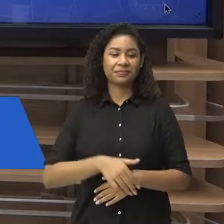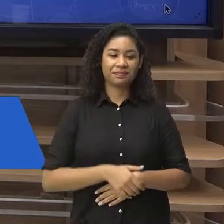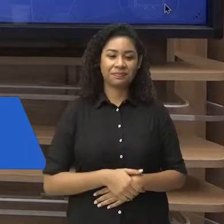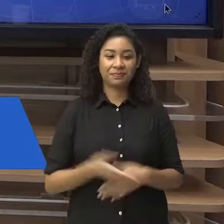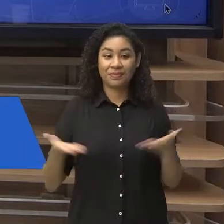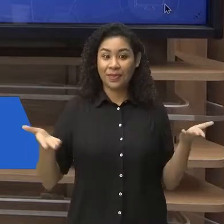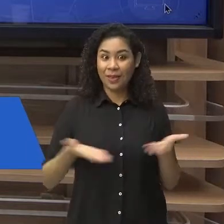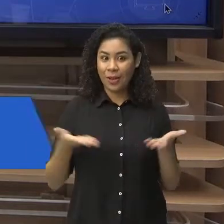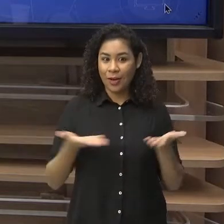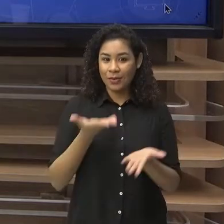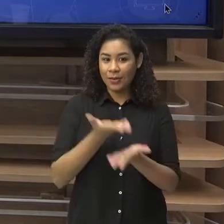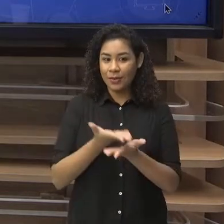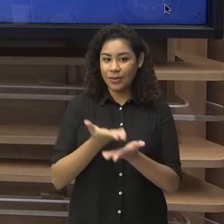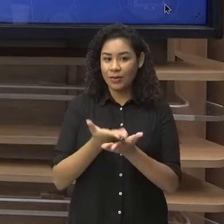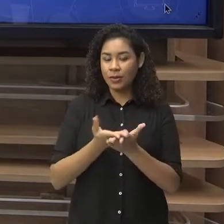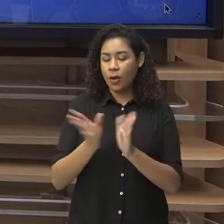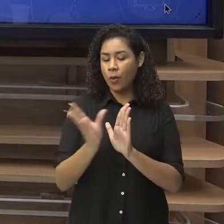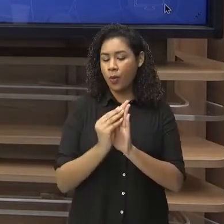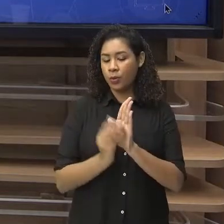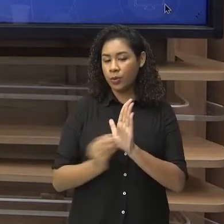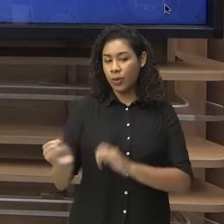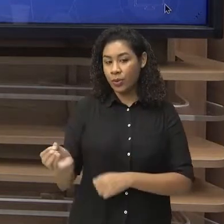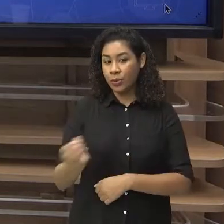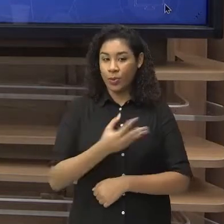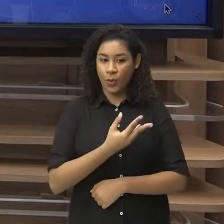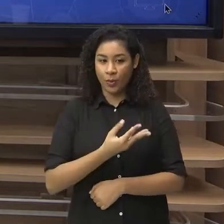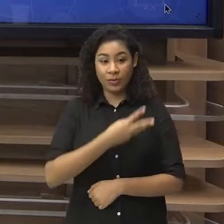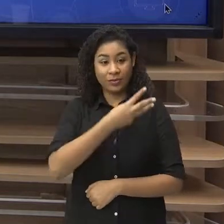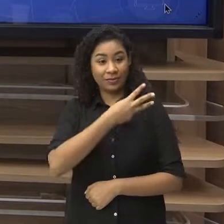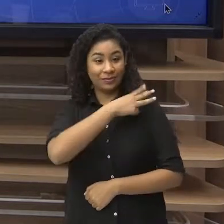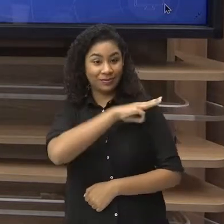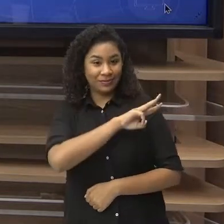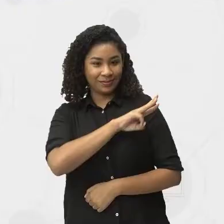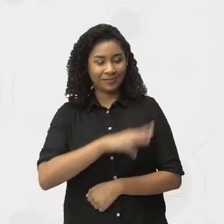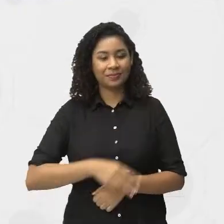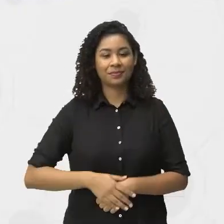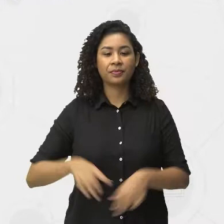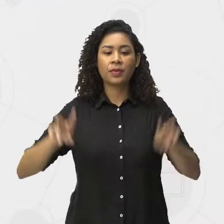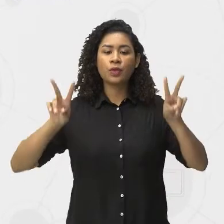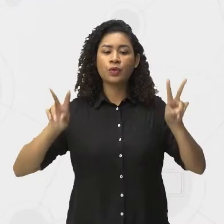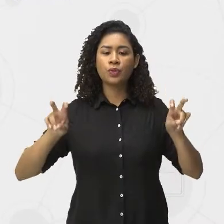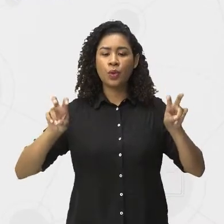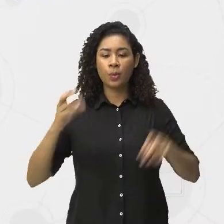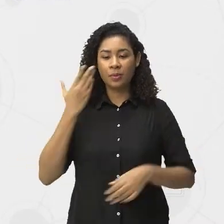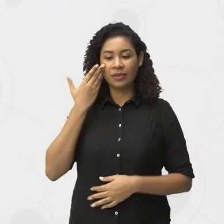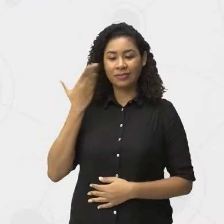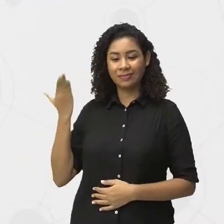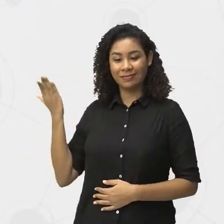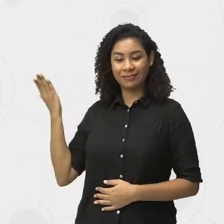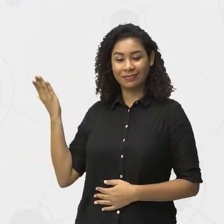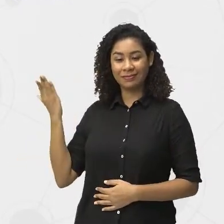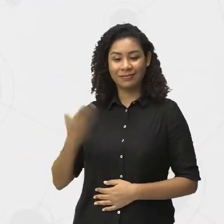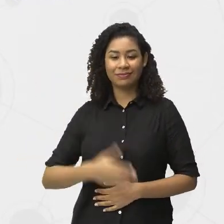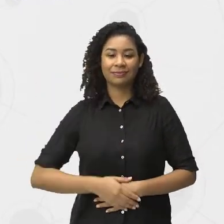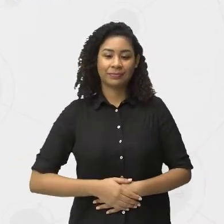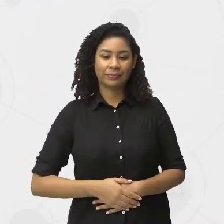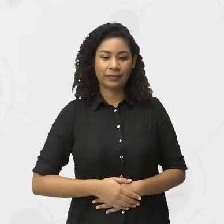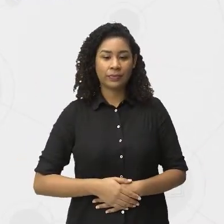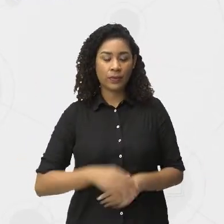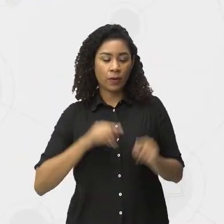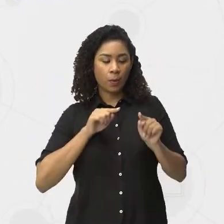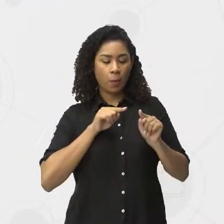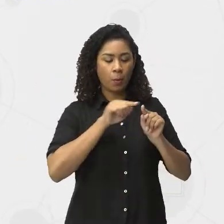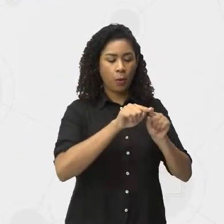novo conteúdo do terceiro ano, tá? Que é a distância, vamos ver aí a distância entre ponto